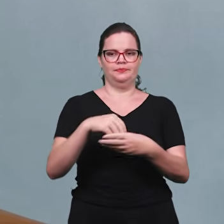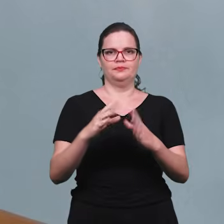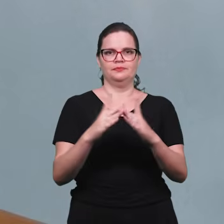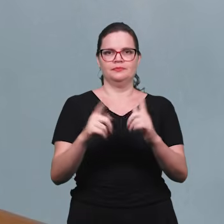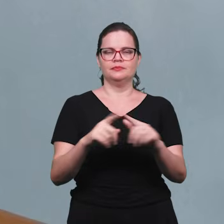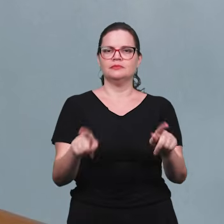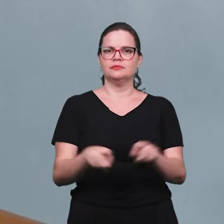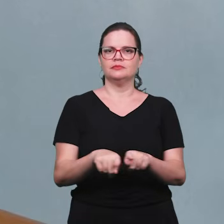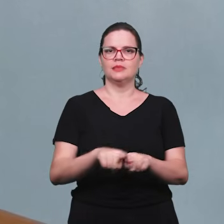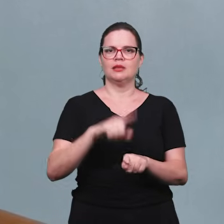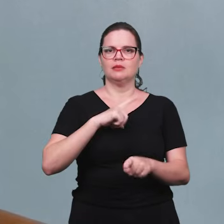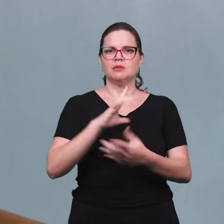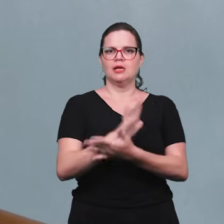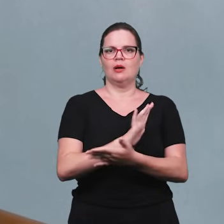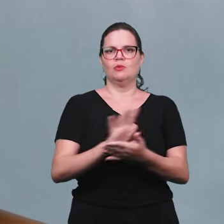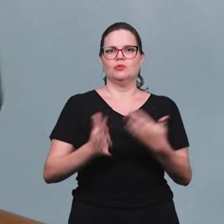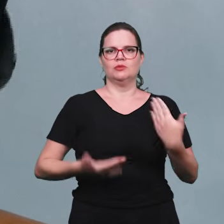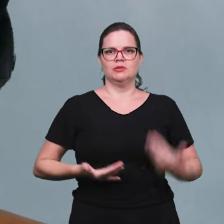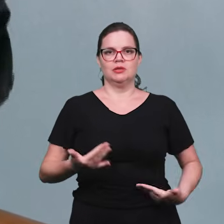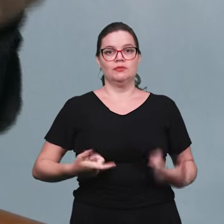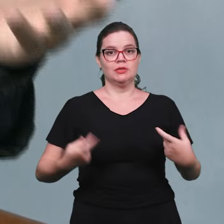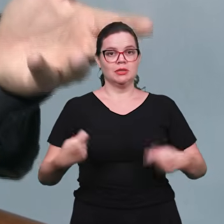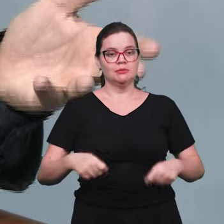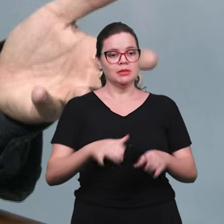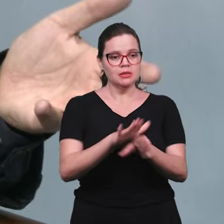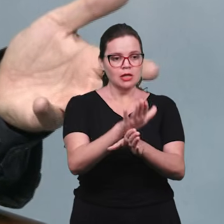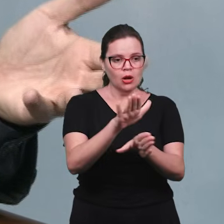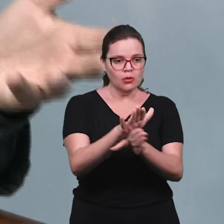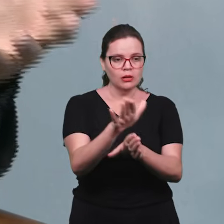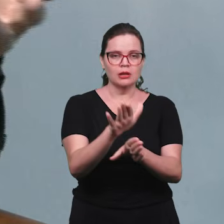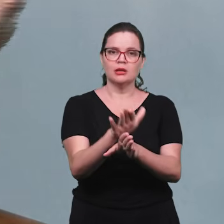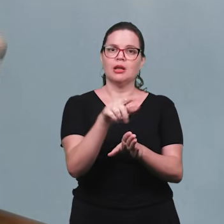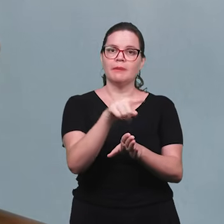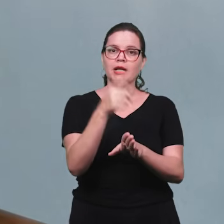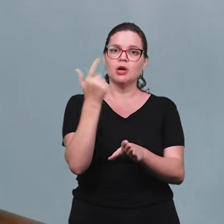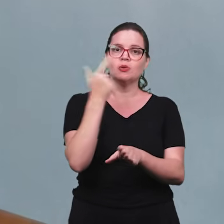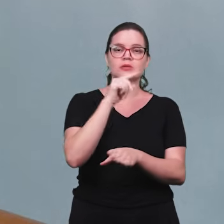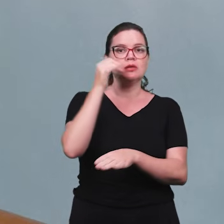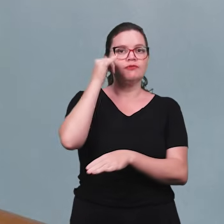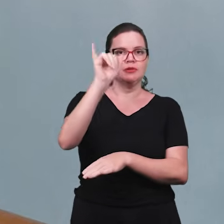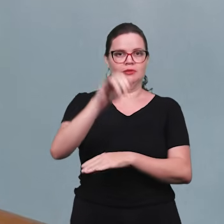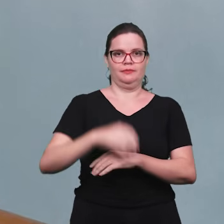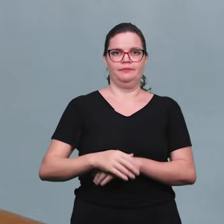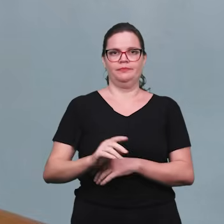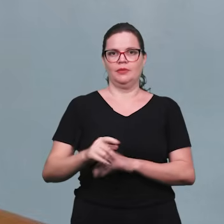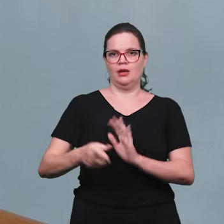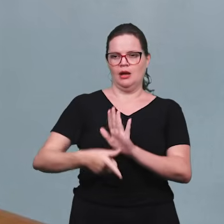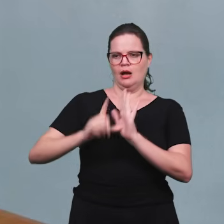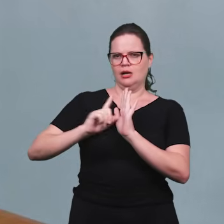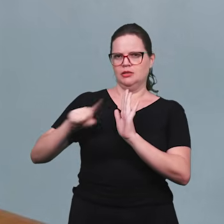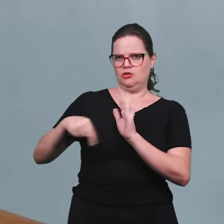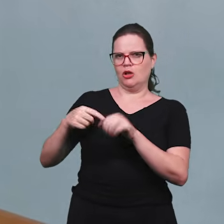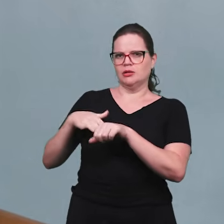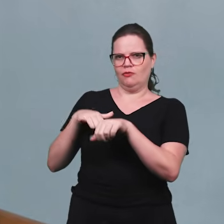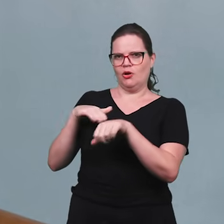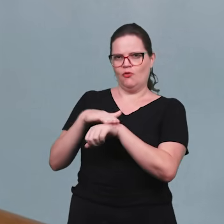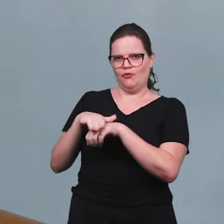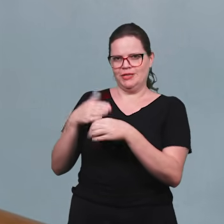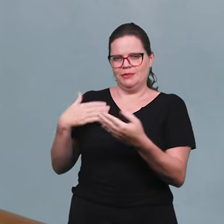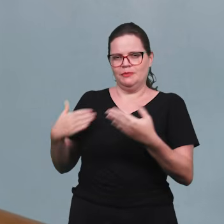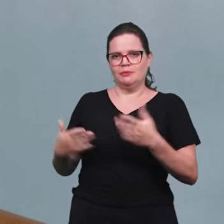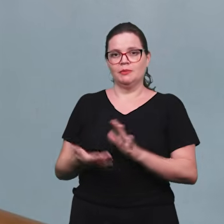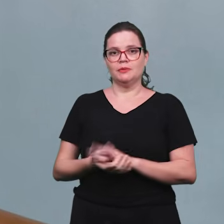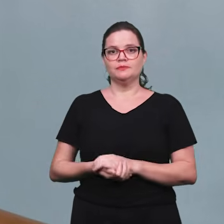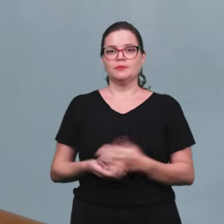alguns irmãos que muitas vezes precisam até mesmo de orientações, né? De prevenções, e estávamos até conversando um pouco antes, e que